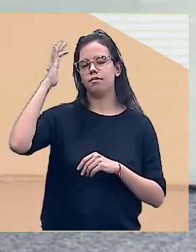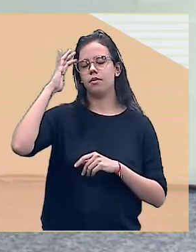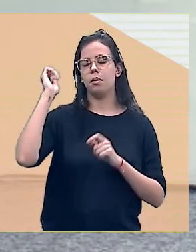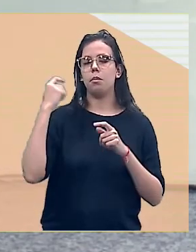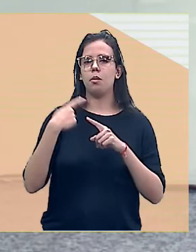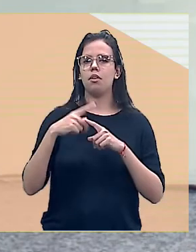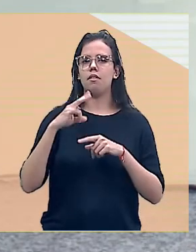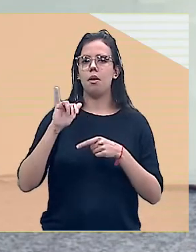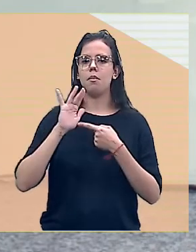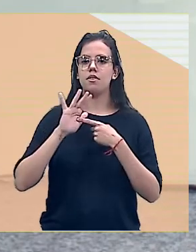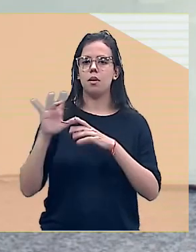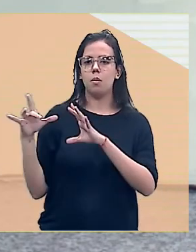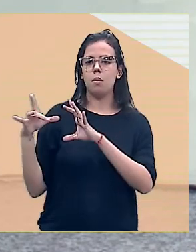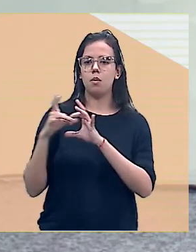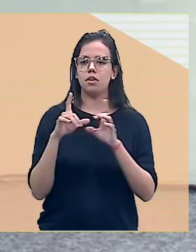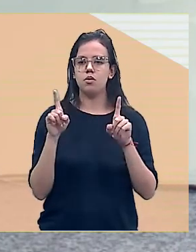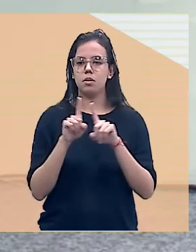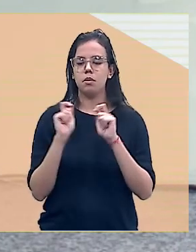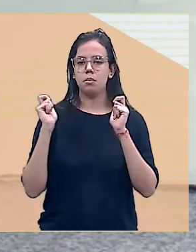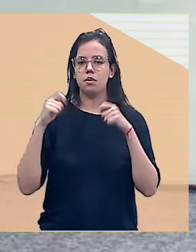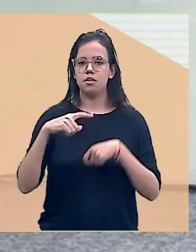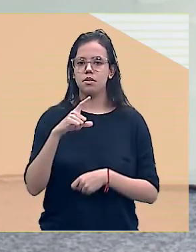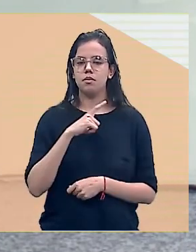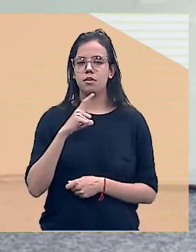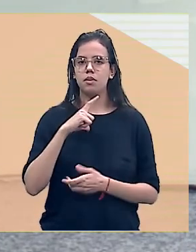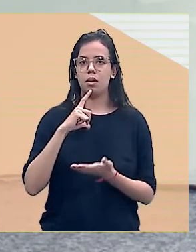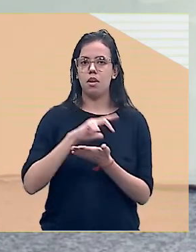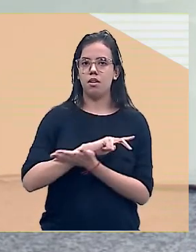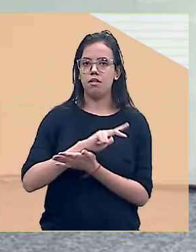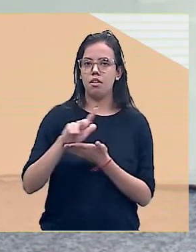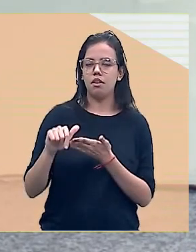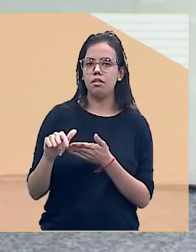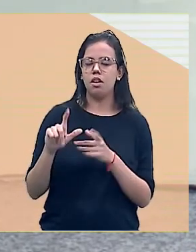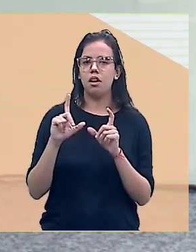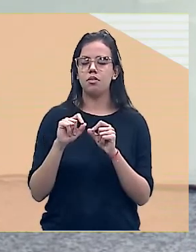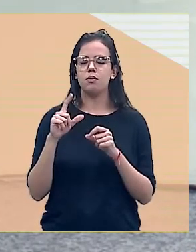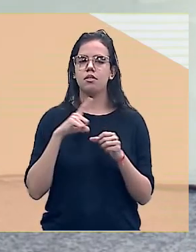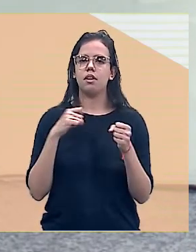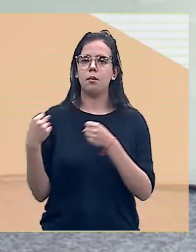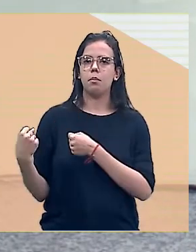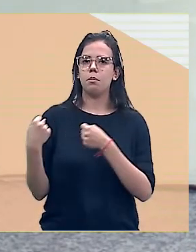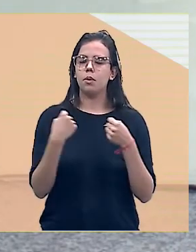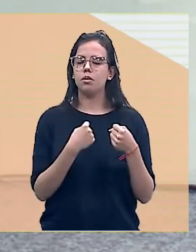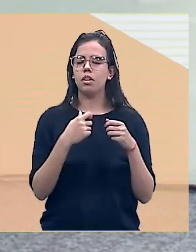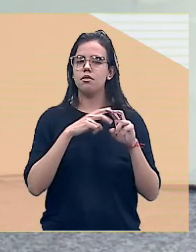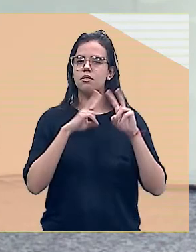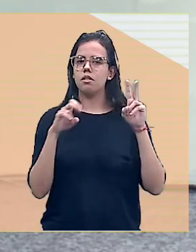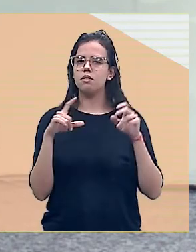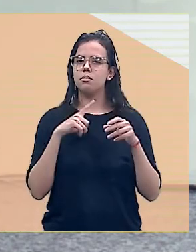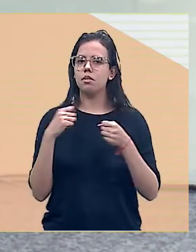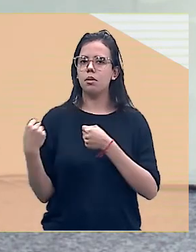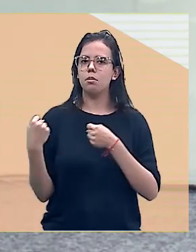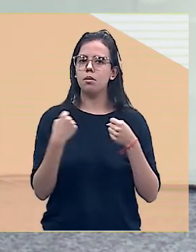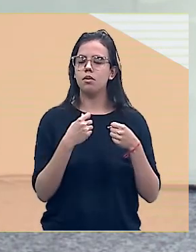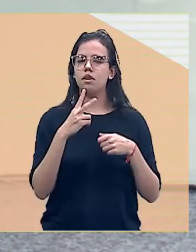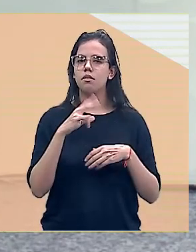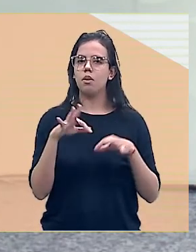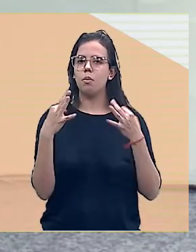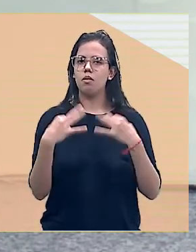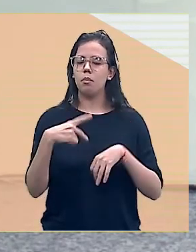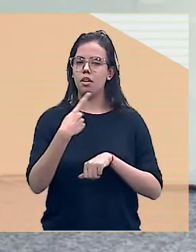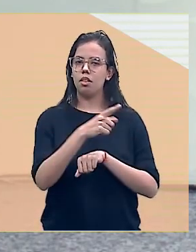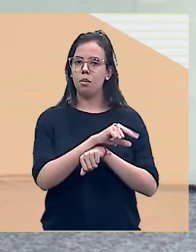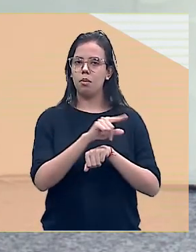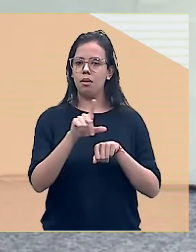contextualizar mas nós também temos aqueles repertórios que são repertório de autoridade que vão trazer confirmação para teu argumento